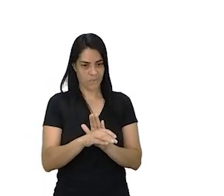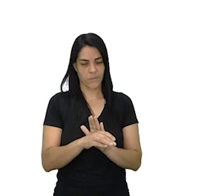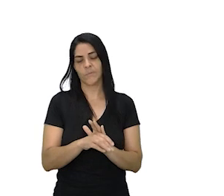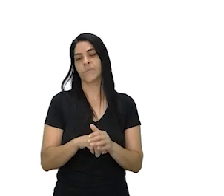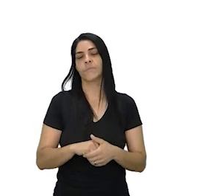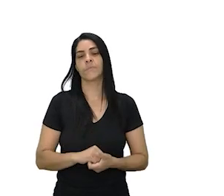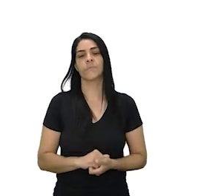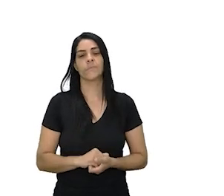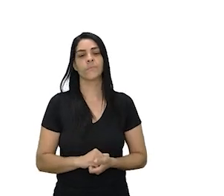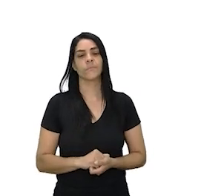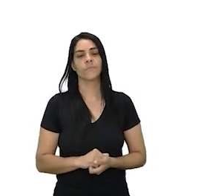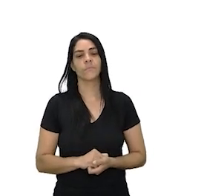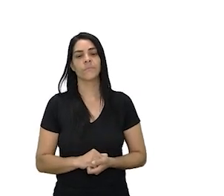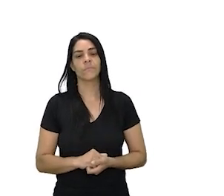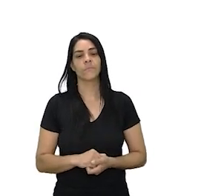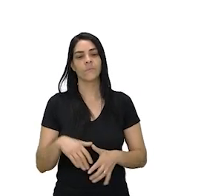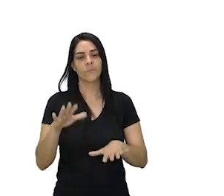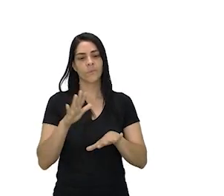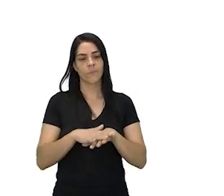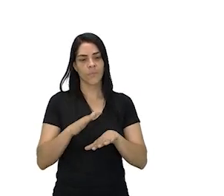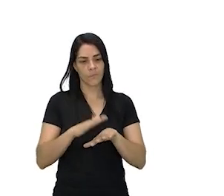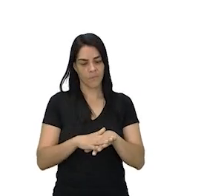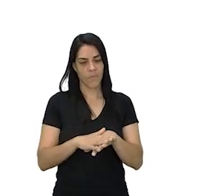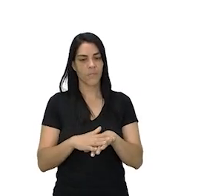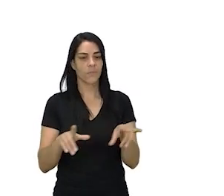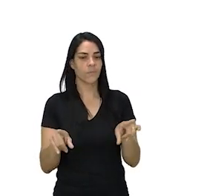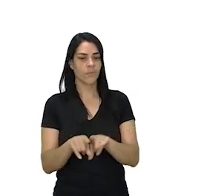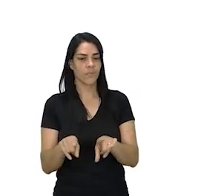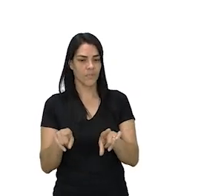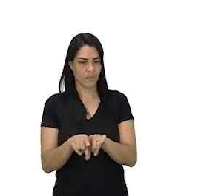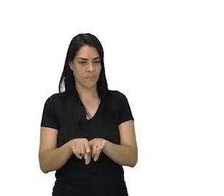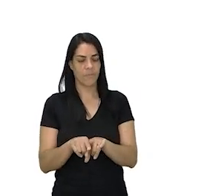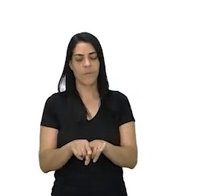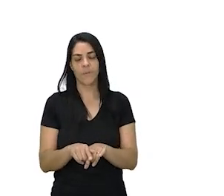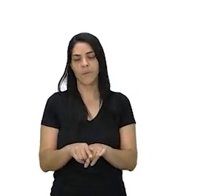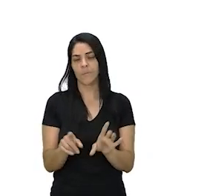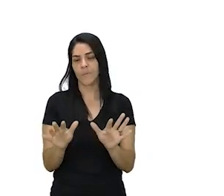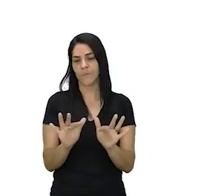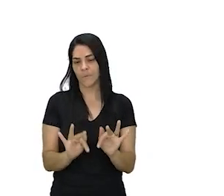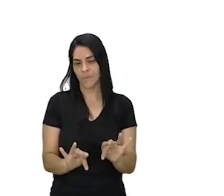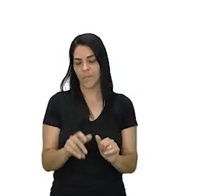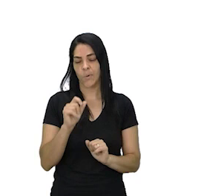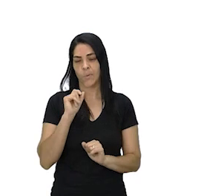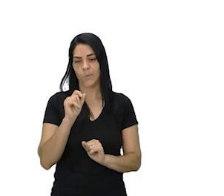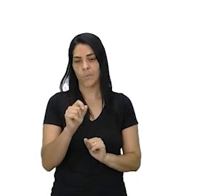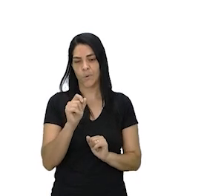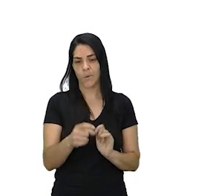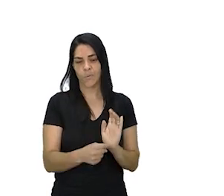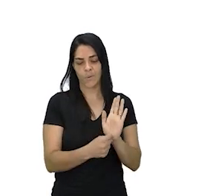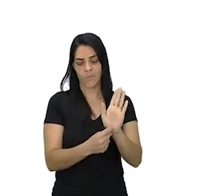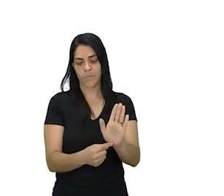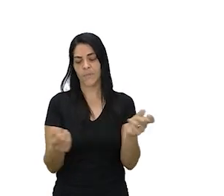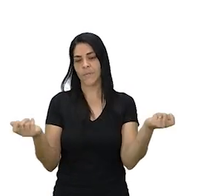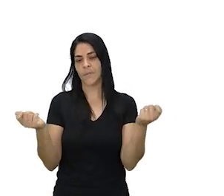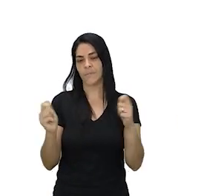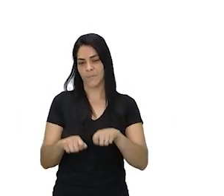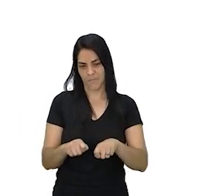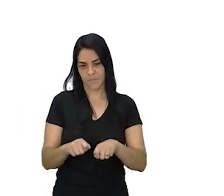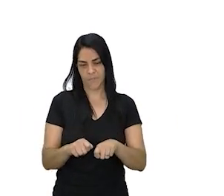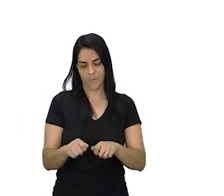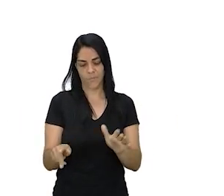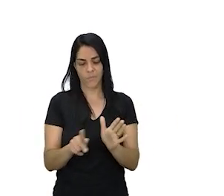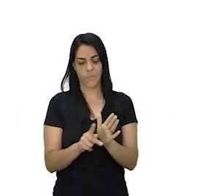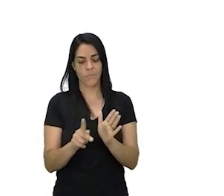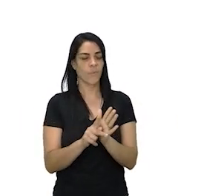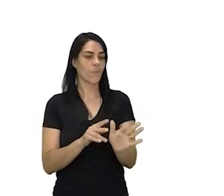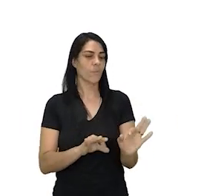e de letramento matemático. E, para finalizar, vamos indicar algumas possibilidades para o